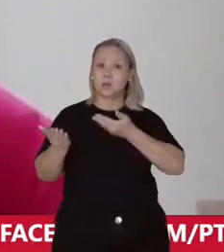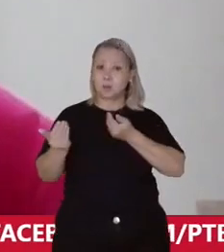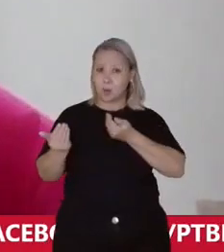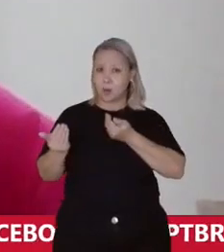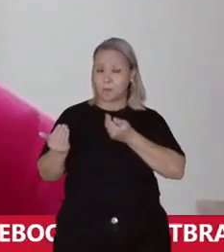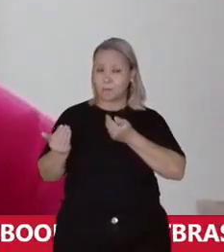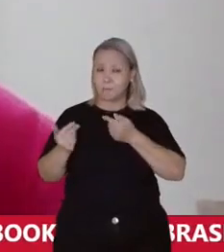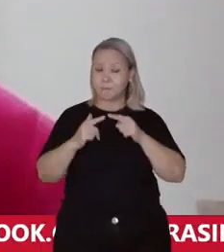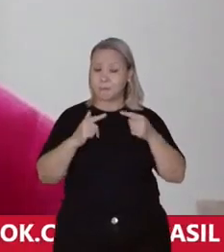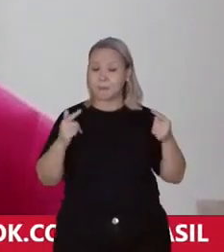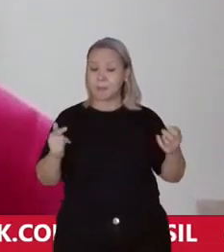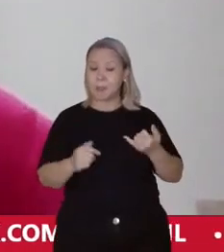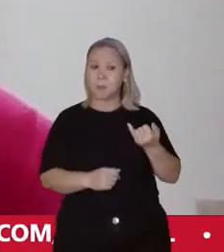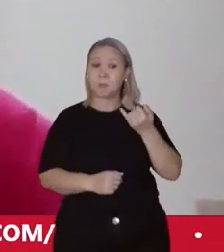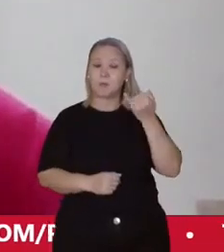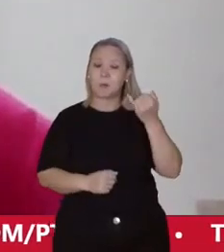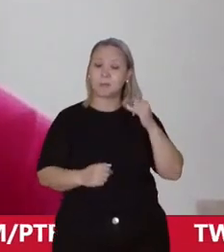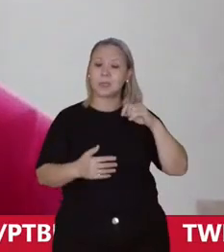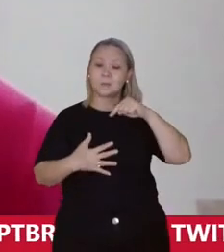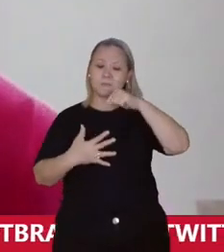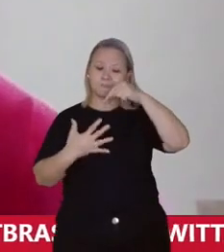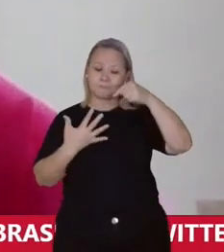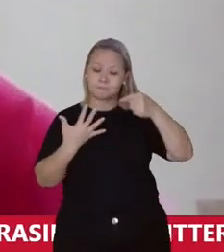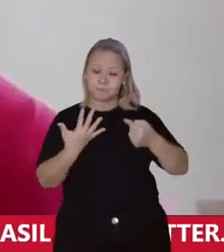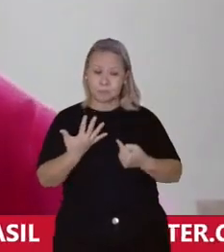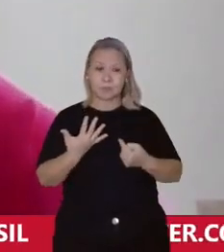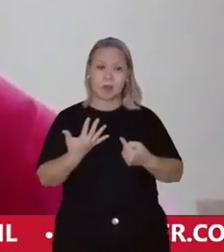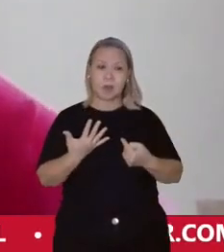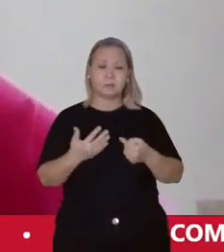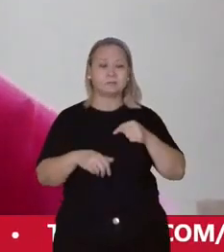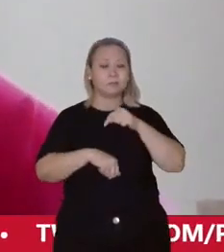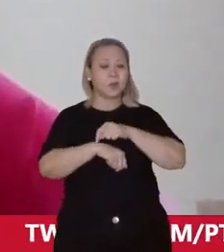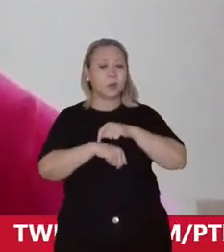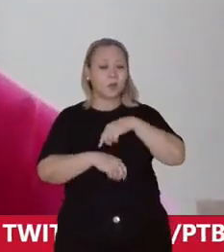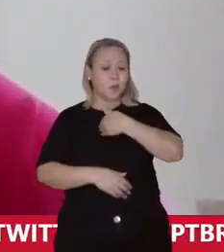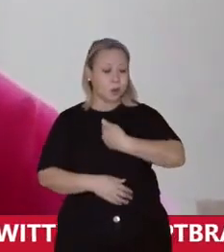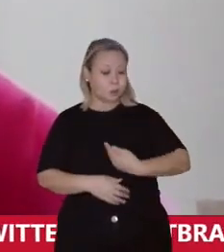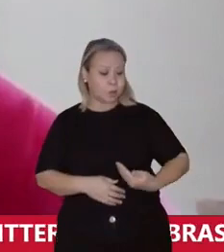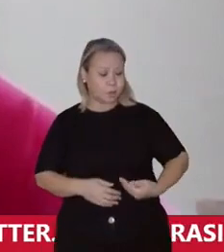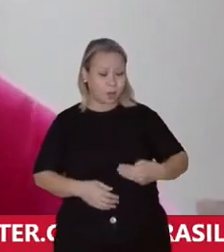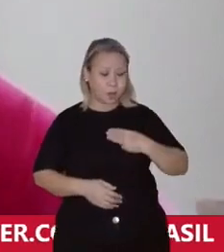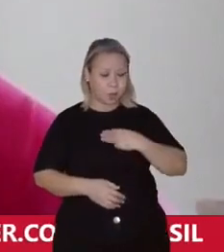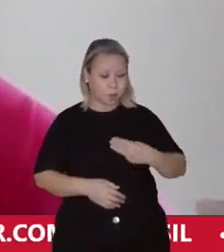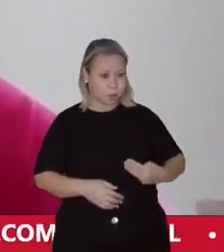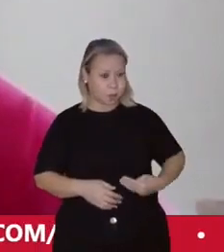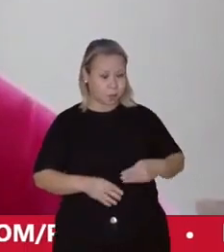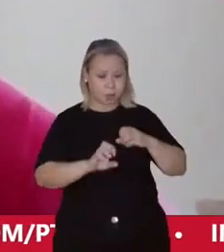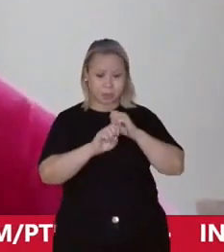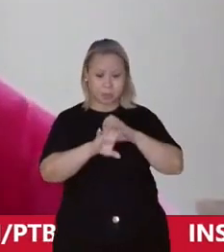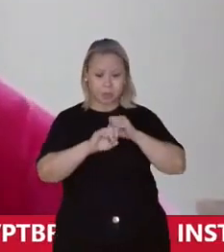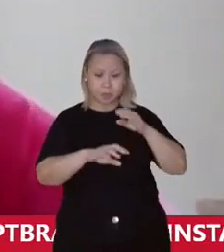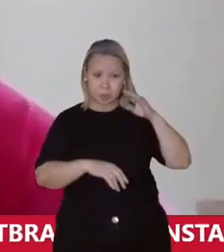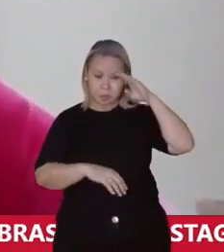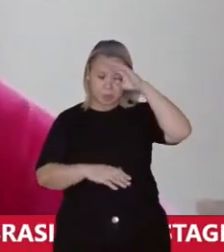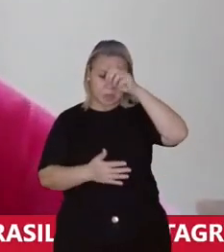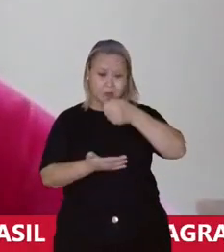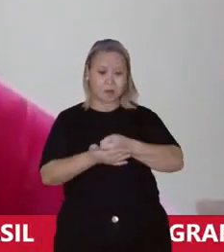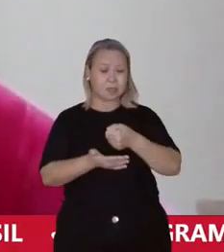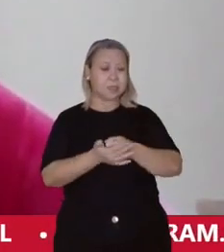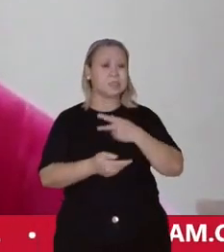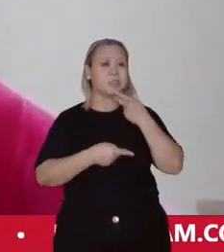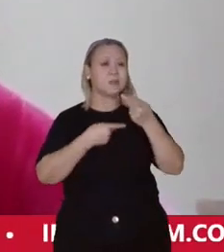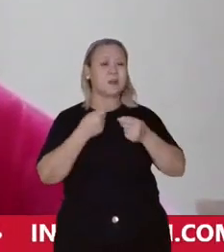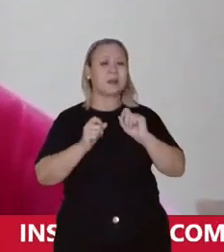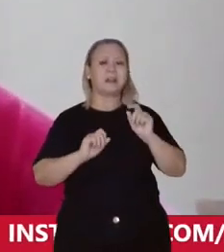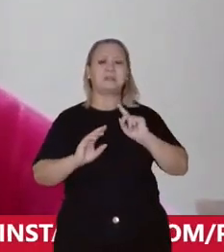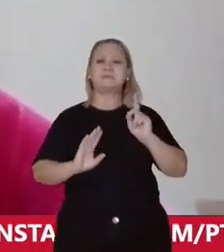Mas é importante pontuar, né, que quando um governo, quando um ministro, como o ministro da Educação de Bolsonaro, insiste em dizer que não